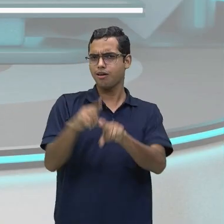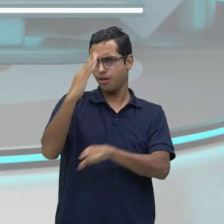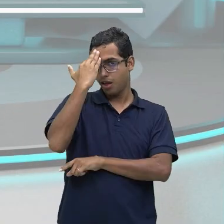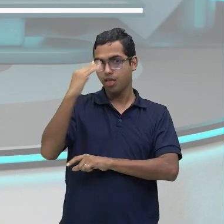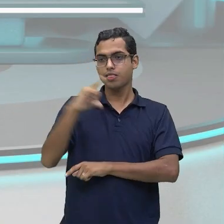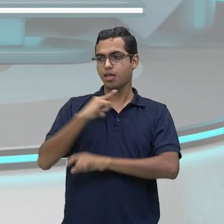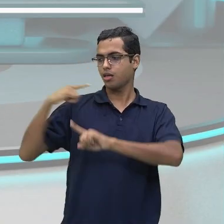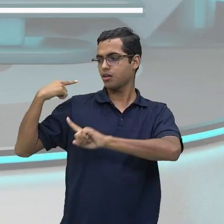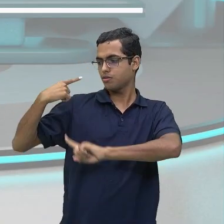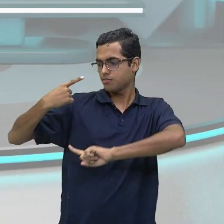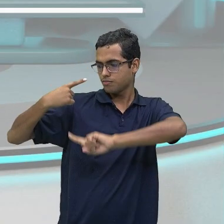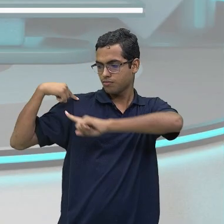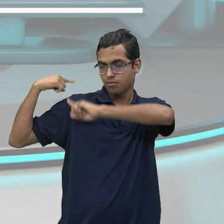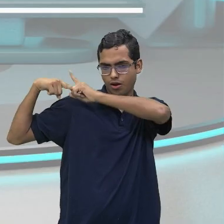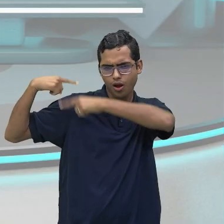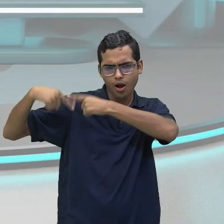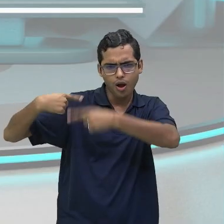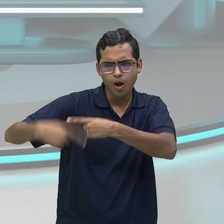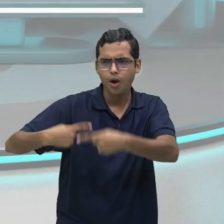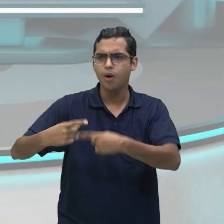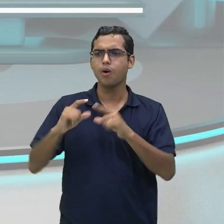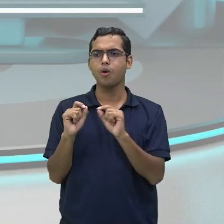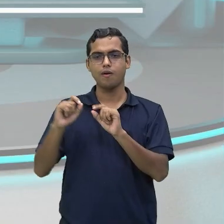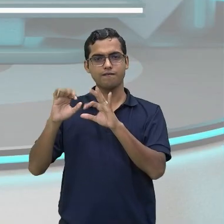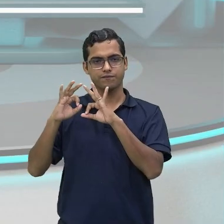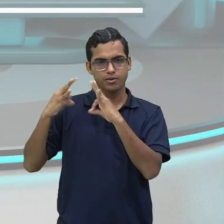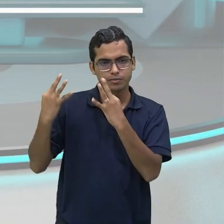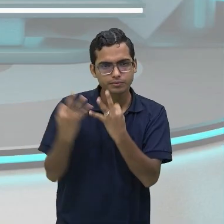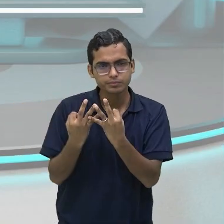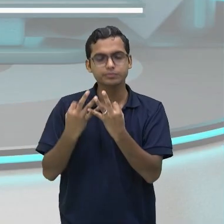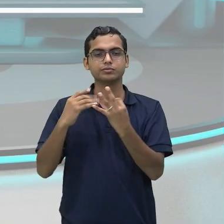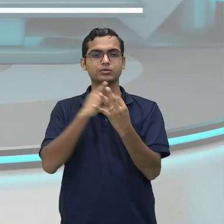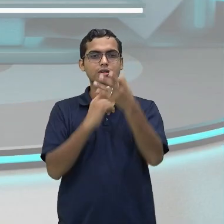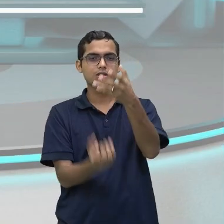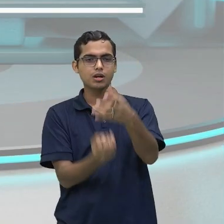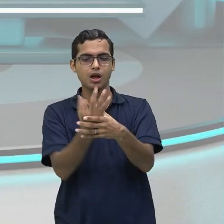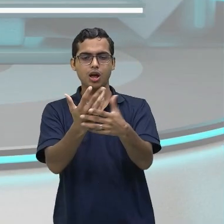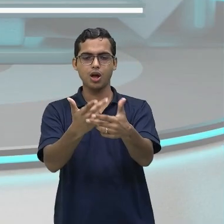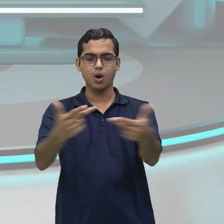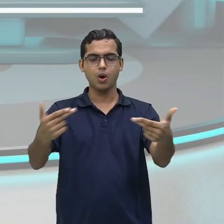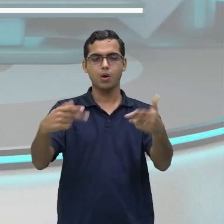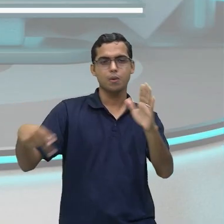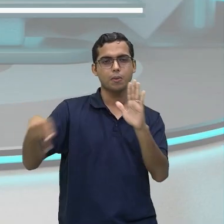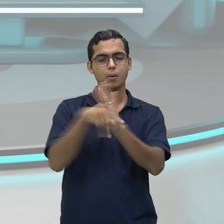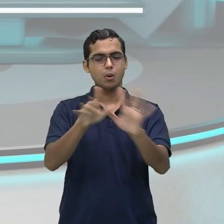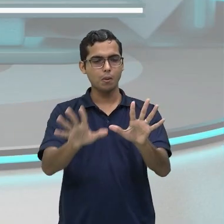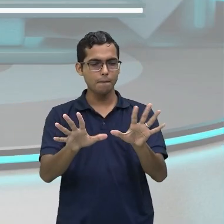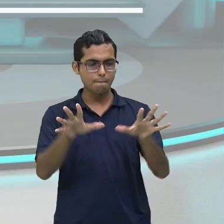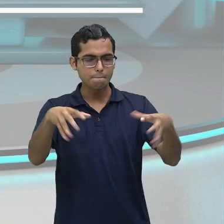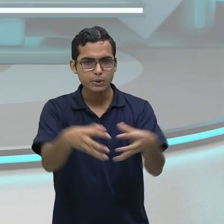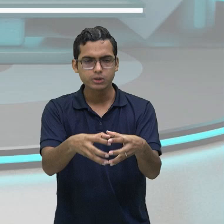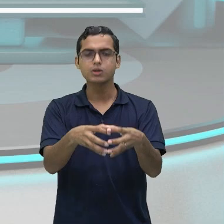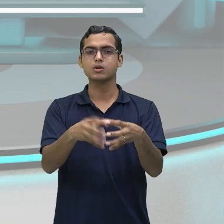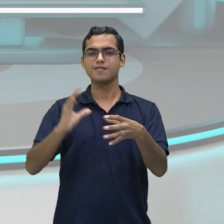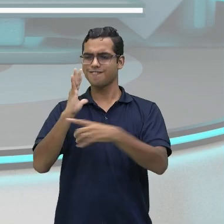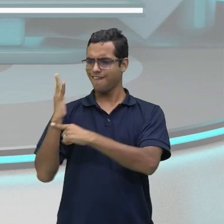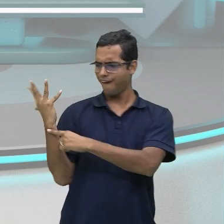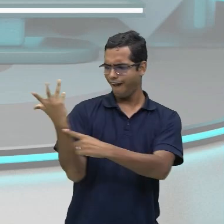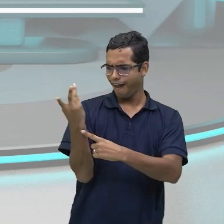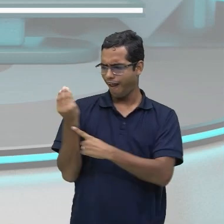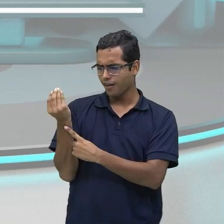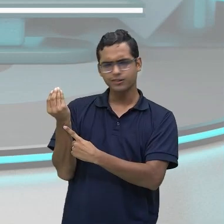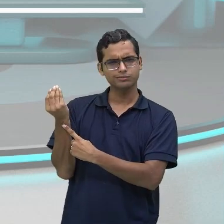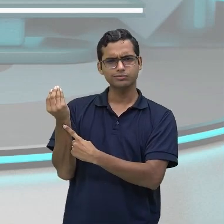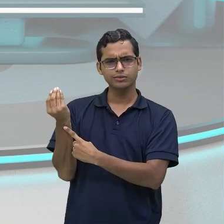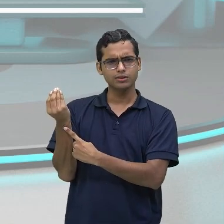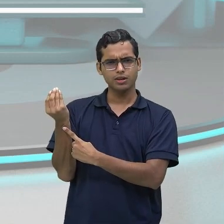gente fala da ancestralidade, eu falo de criar coletivamente. Porque quando nós falamos de arte, eu não vou pensar